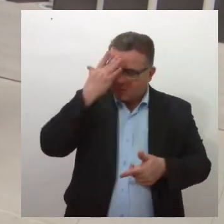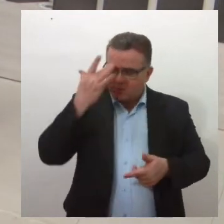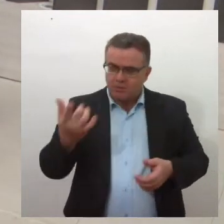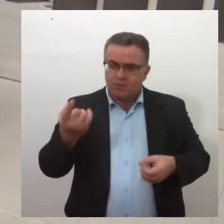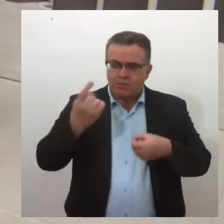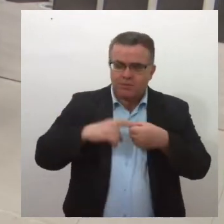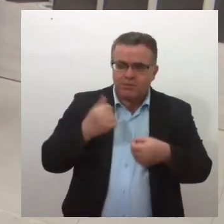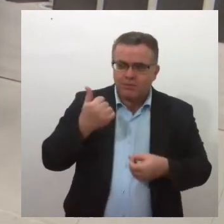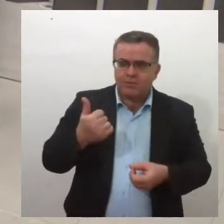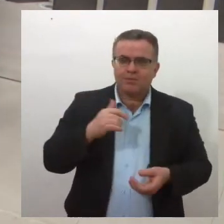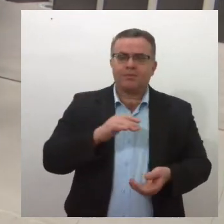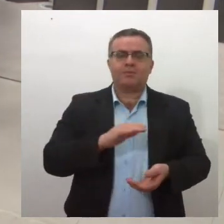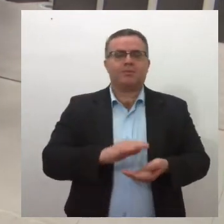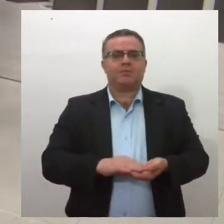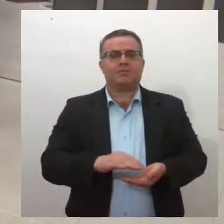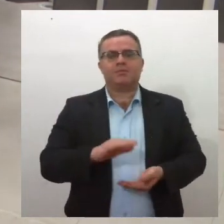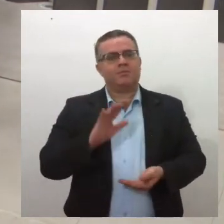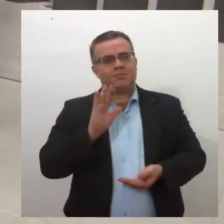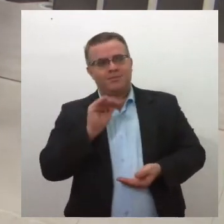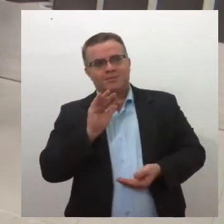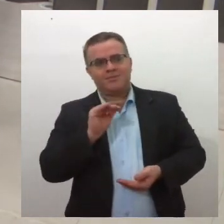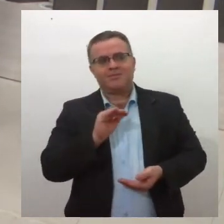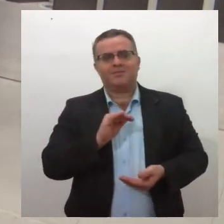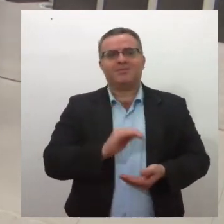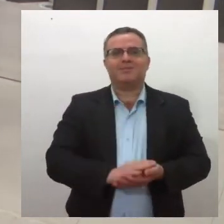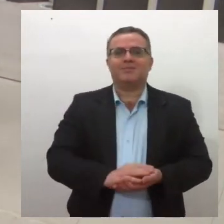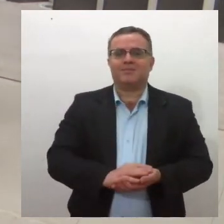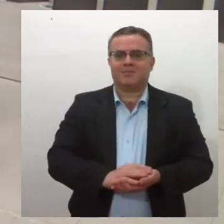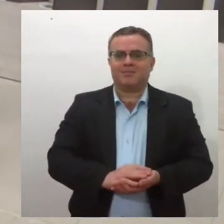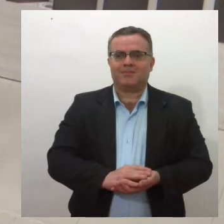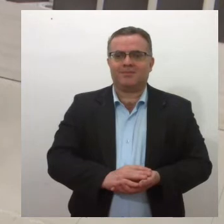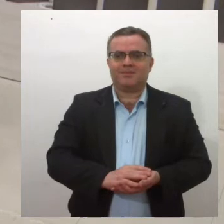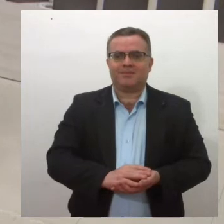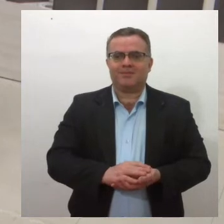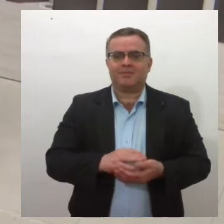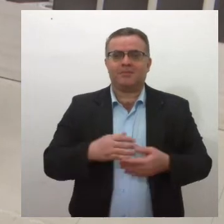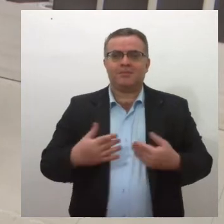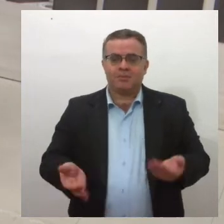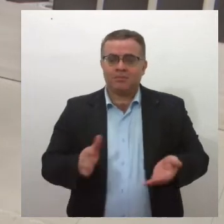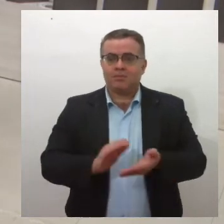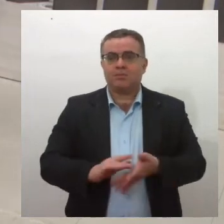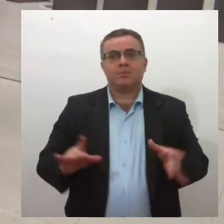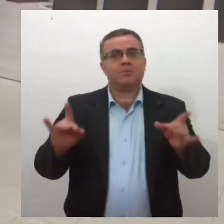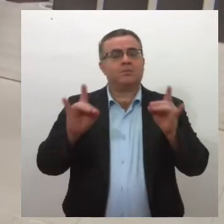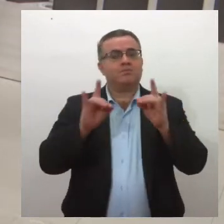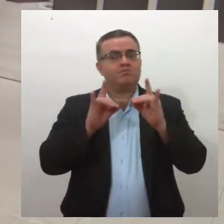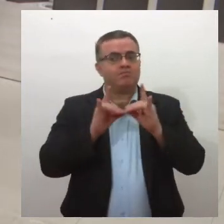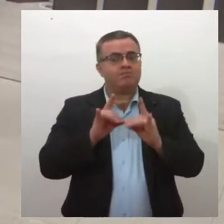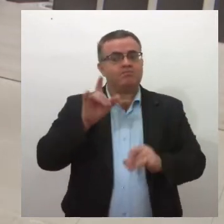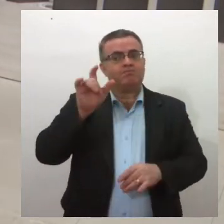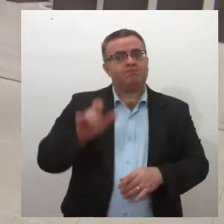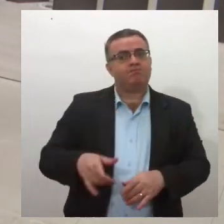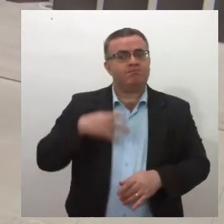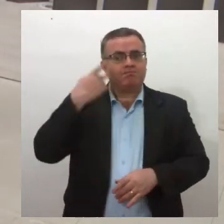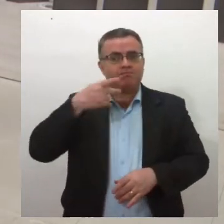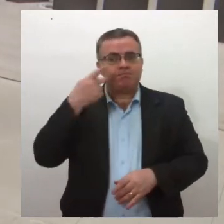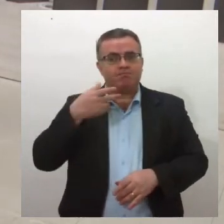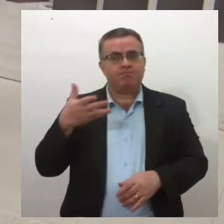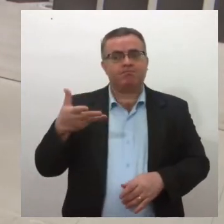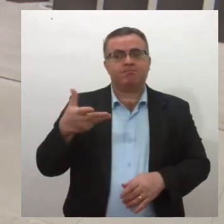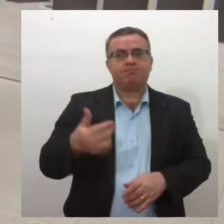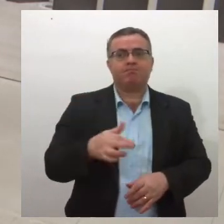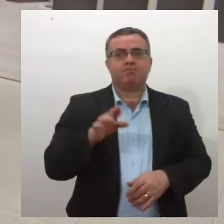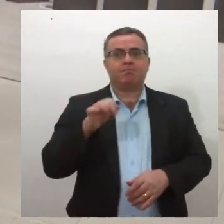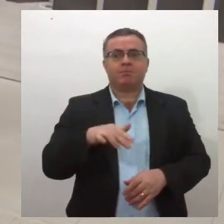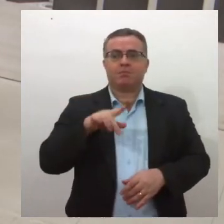horas. Até amanhã, Larissa. Tchau, tchau, tchau. E o velório do comunicador, político e desportista Reinaldo